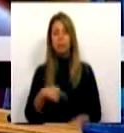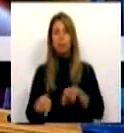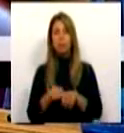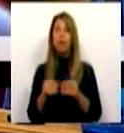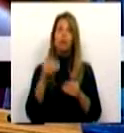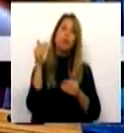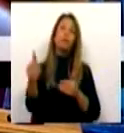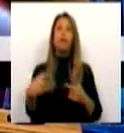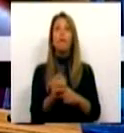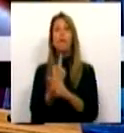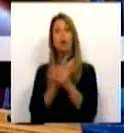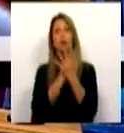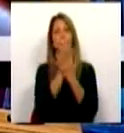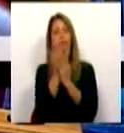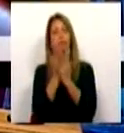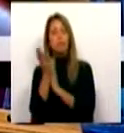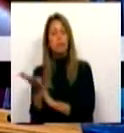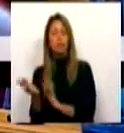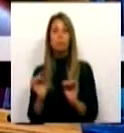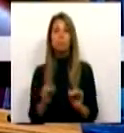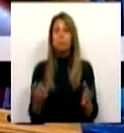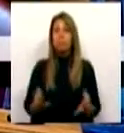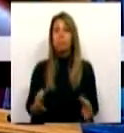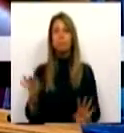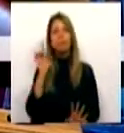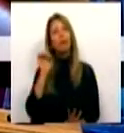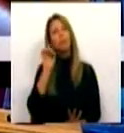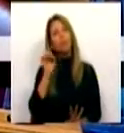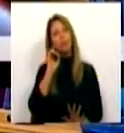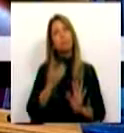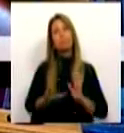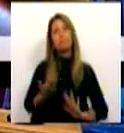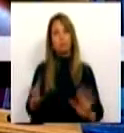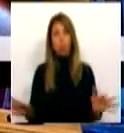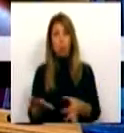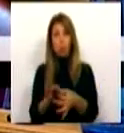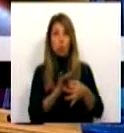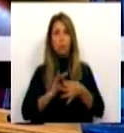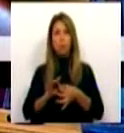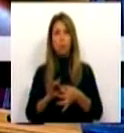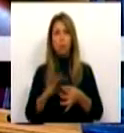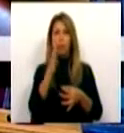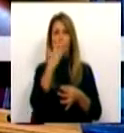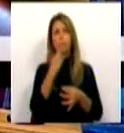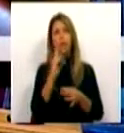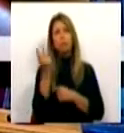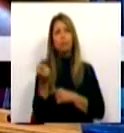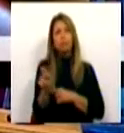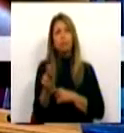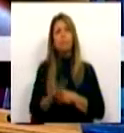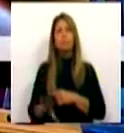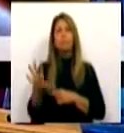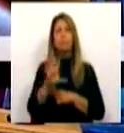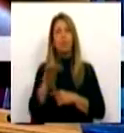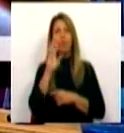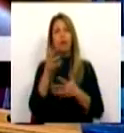suas diversas vertentes. E isto é muito importante que haja esta consolidação, que agora aparece aqui de uma forma evidente, quer a nível da